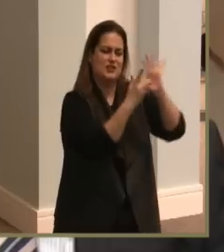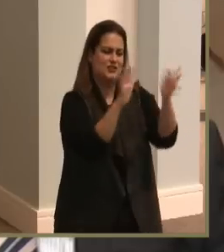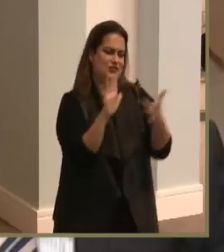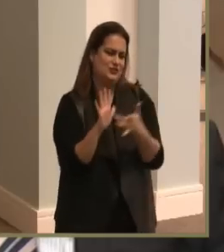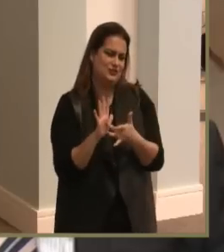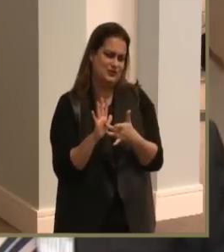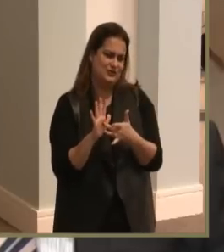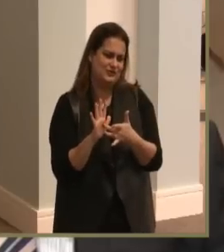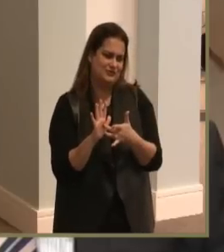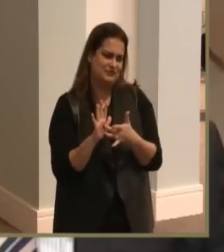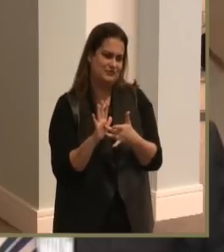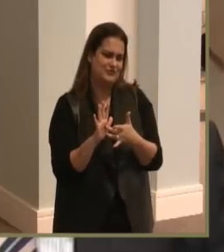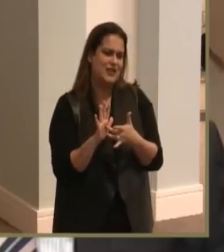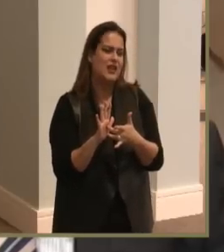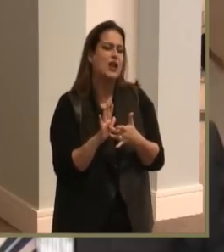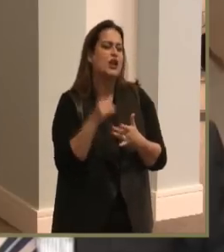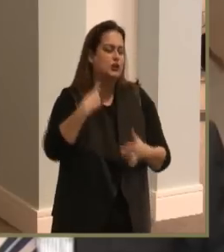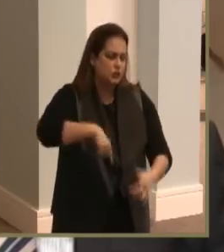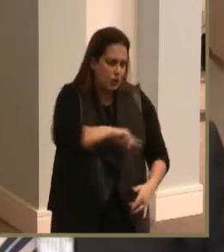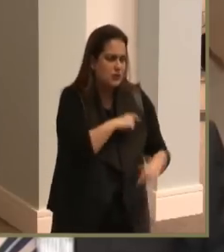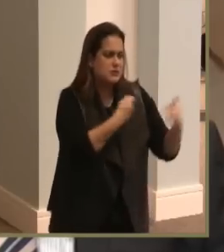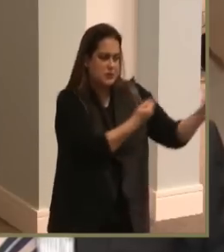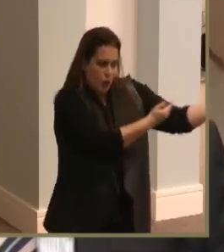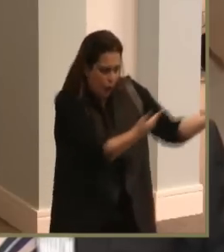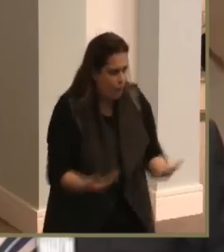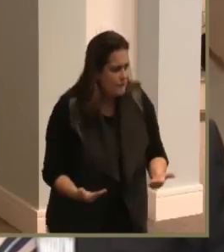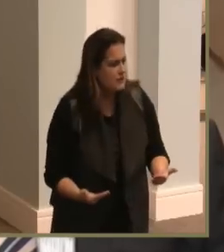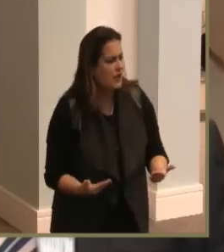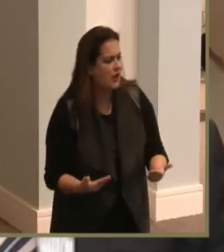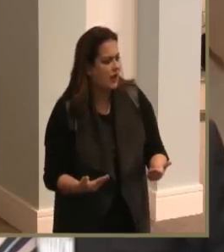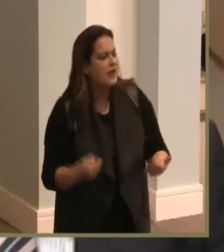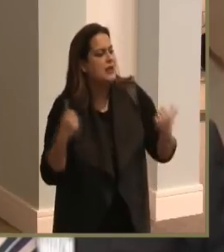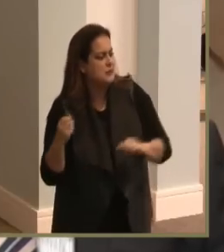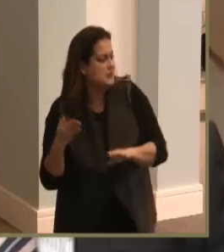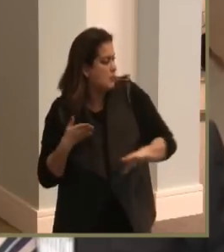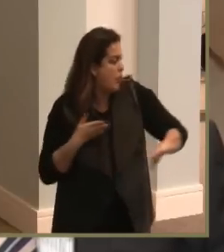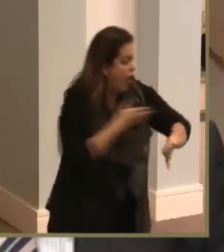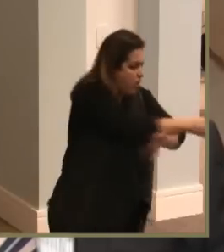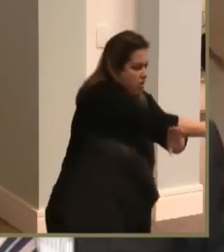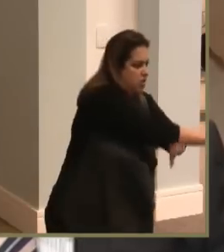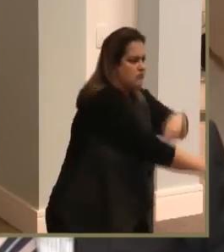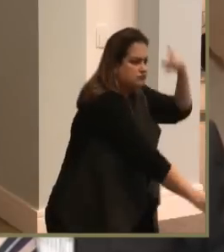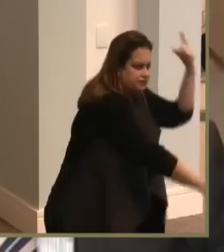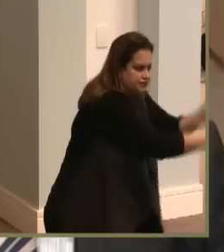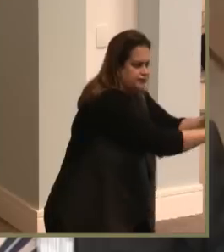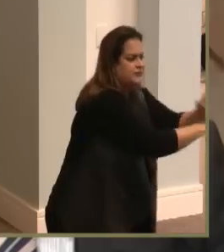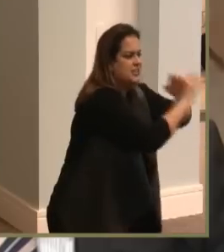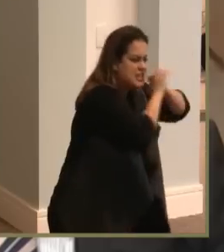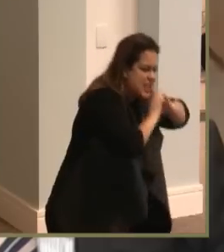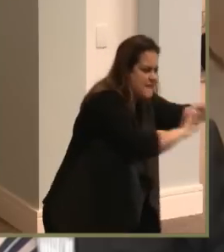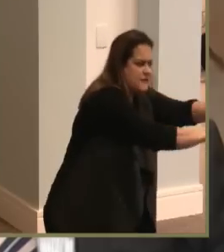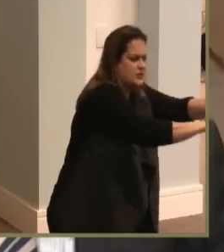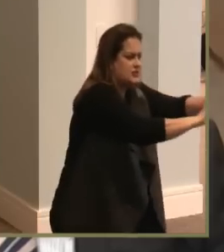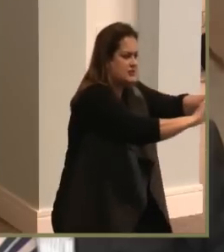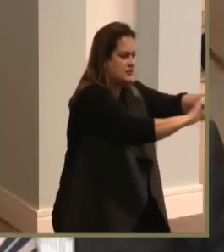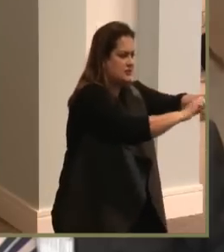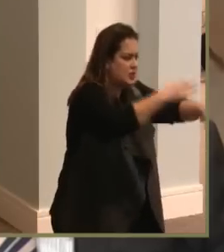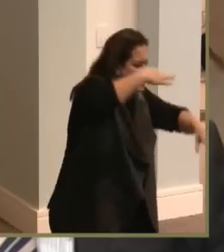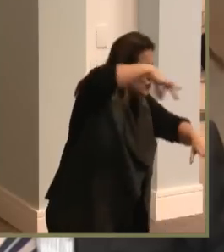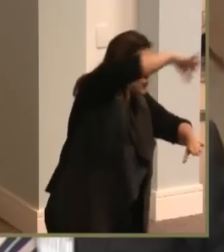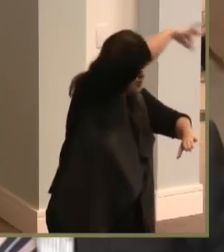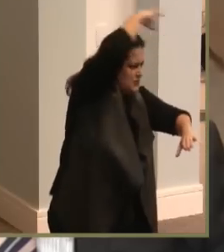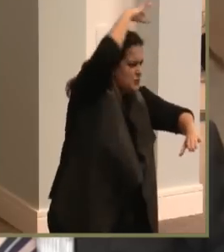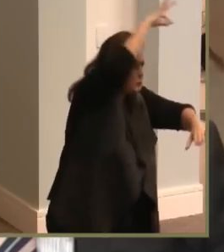precisamos trazer essas pessoas e precisamos ir até essas pessoas com o revestimento espiritual que o Senhor há